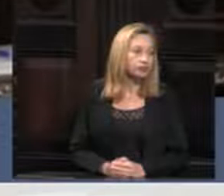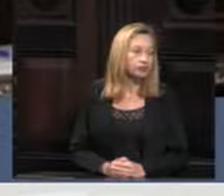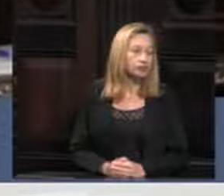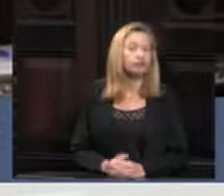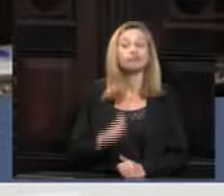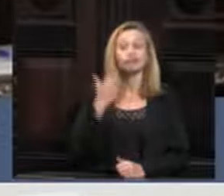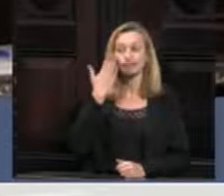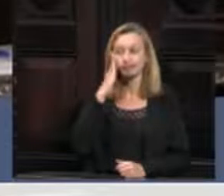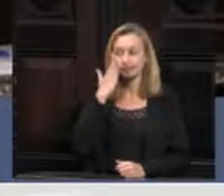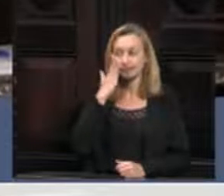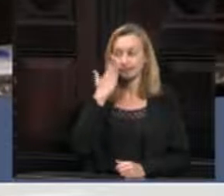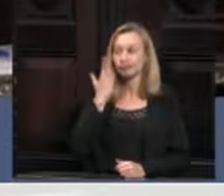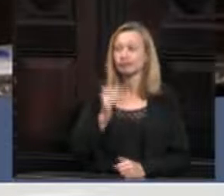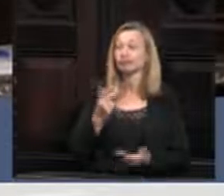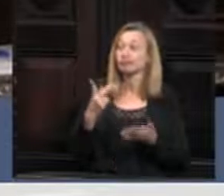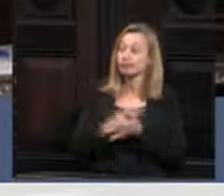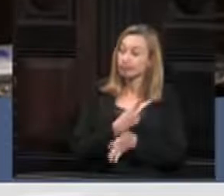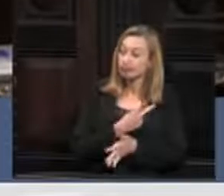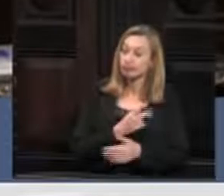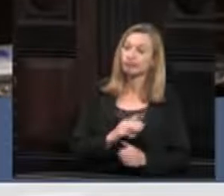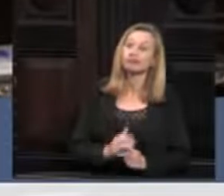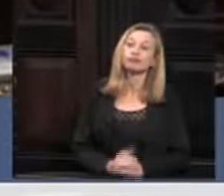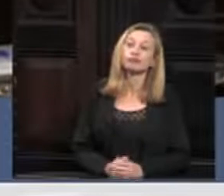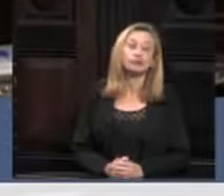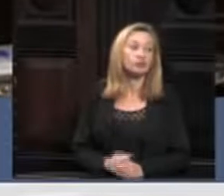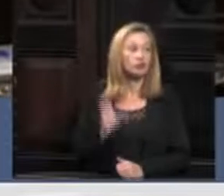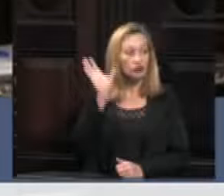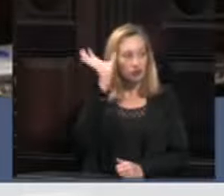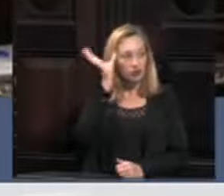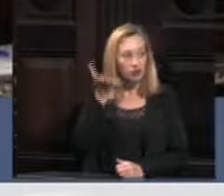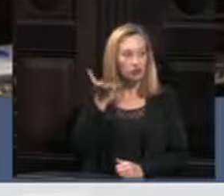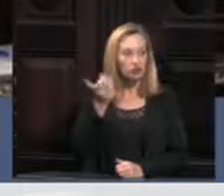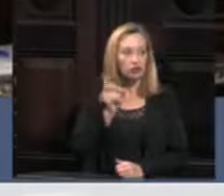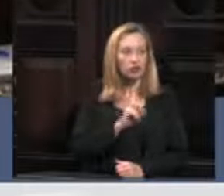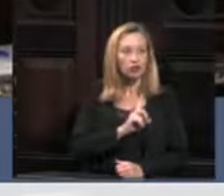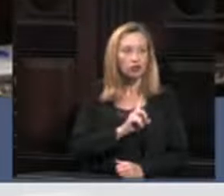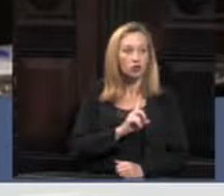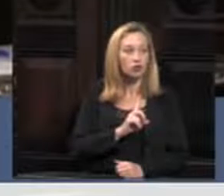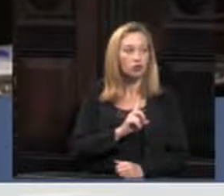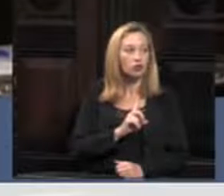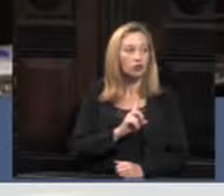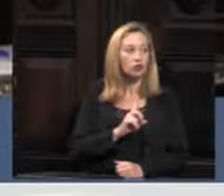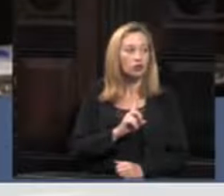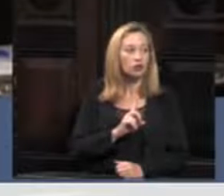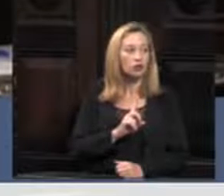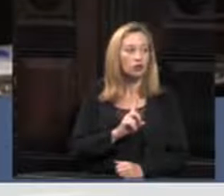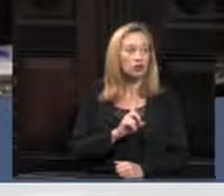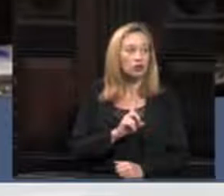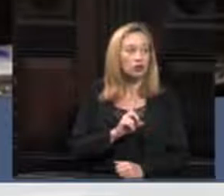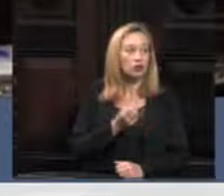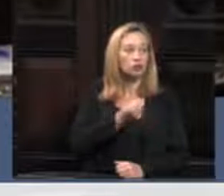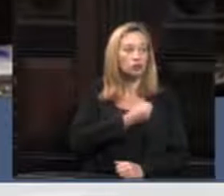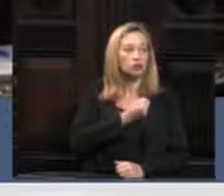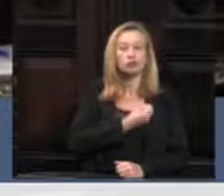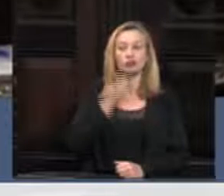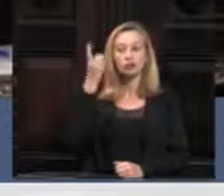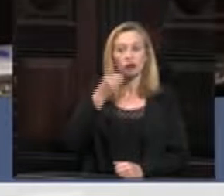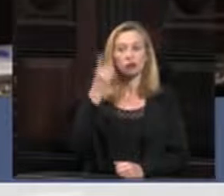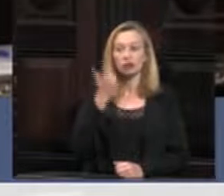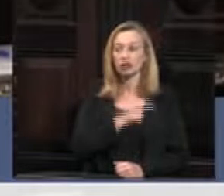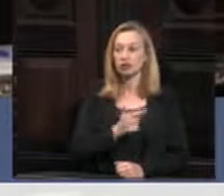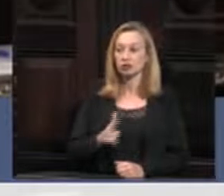compreendendo o que estava acontecendo, resolveram não dar quórum, porque precisamos